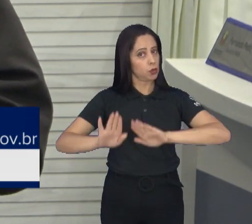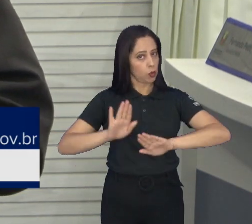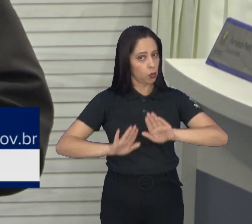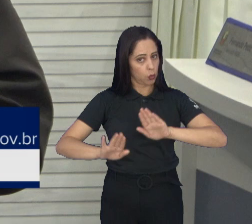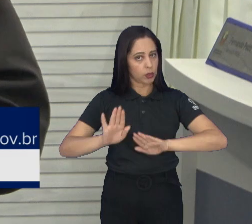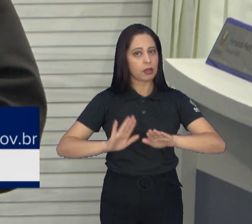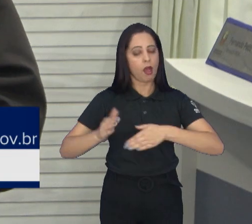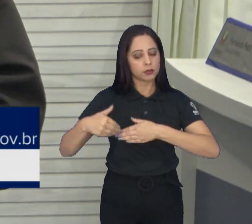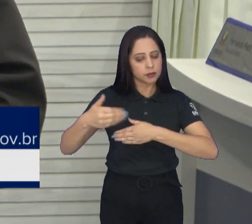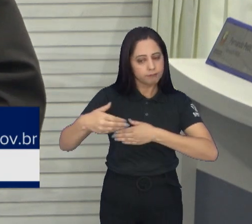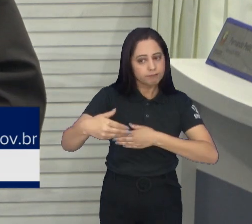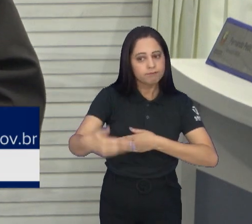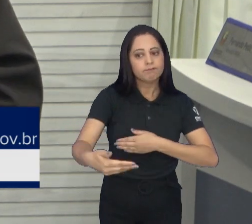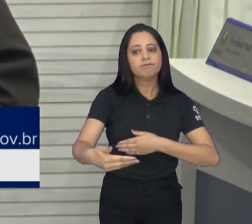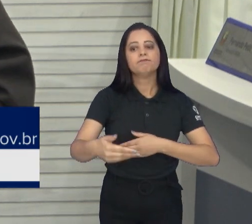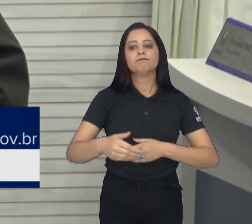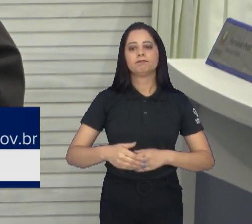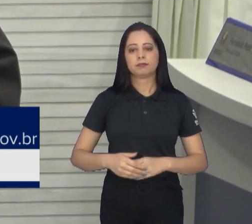nas próximas...